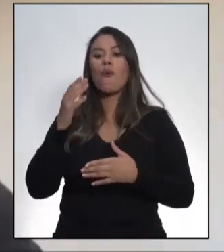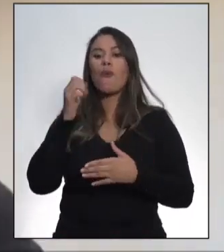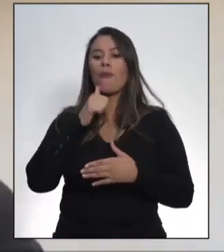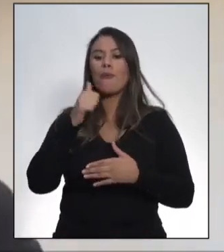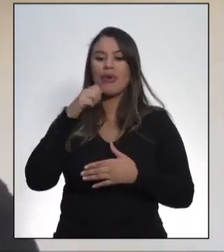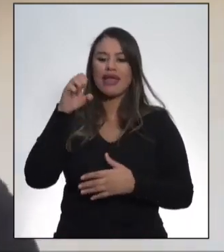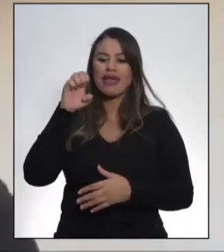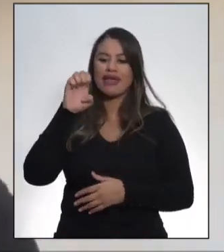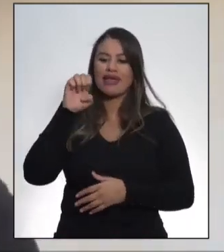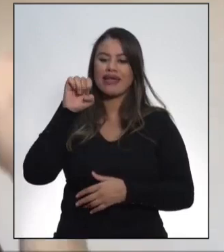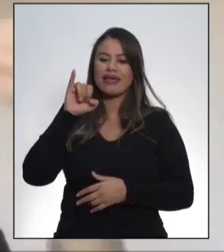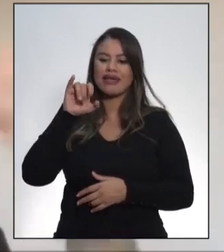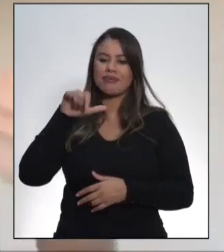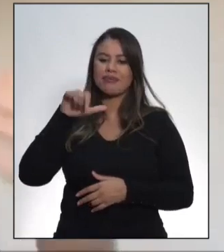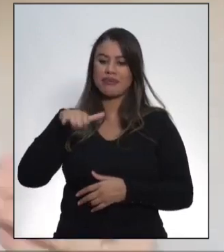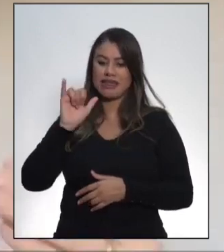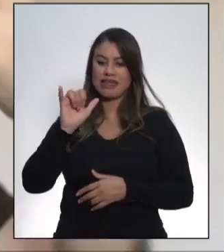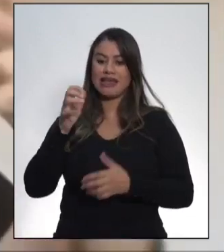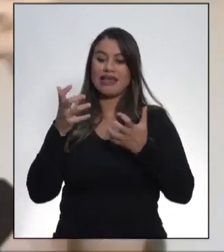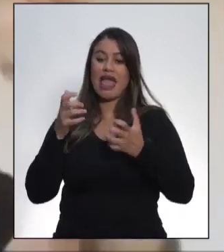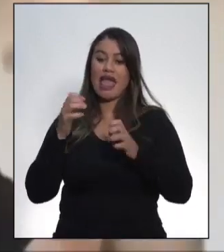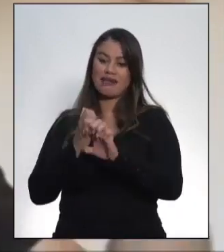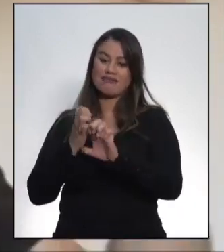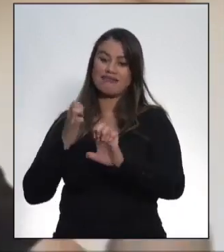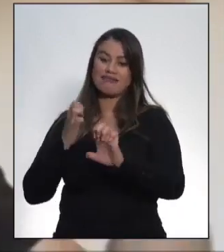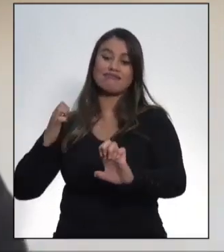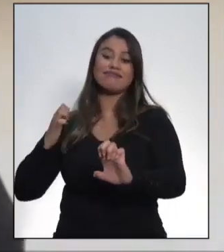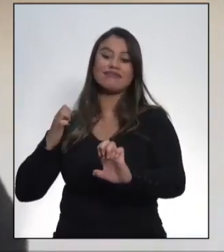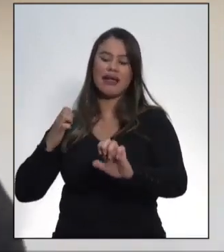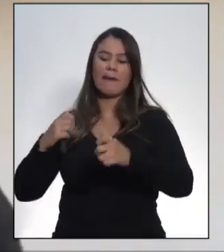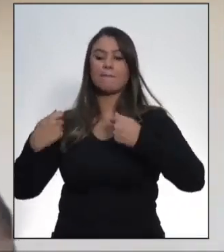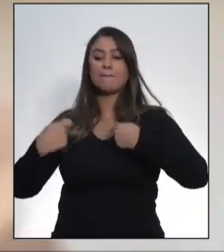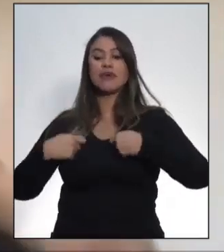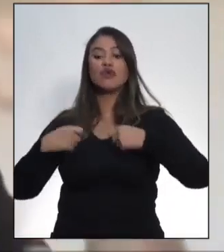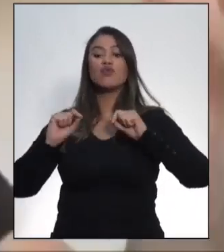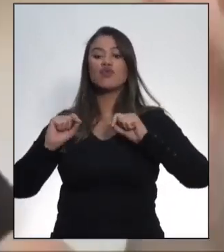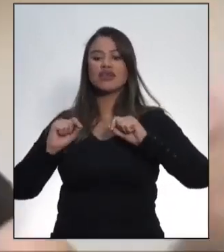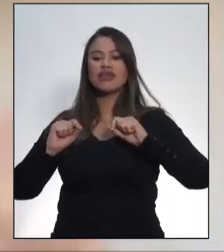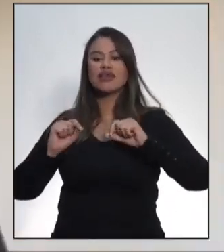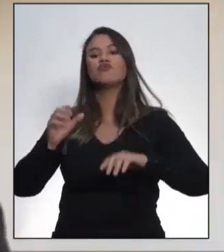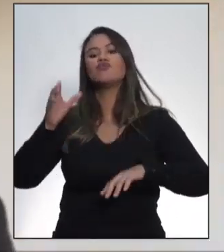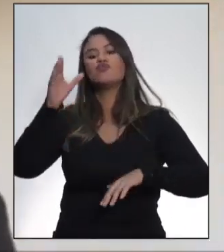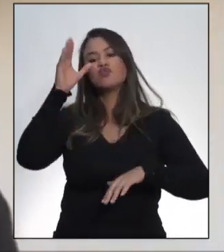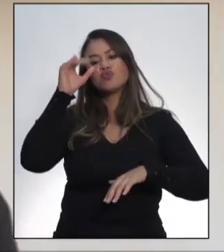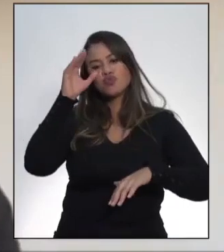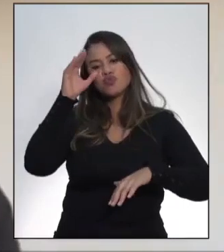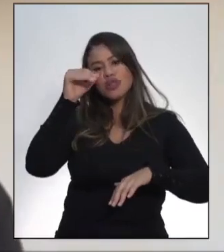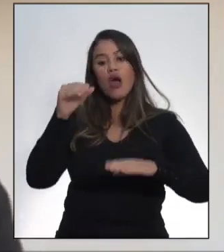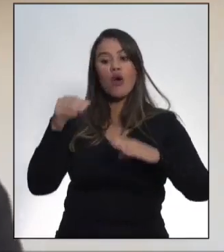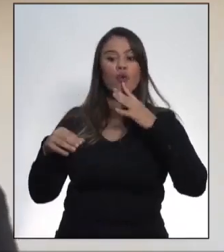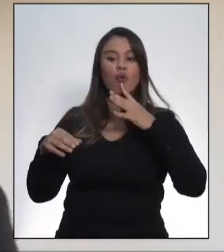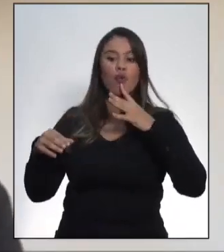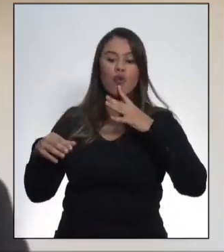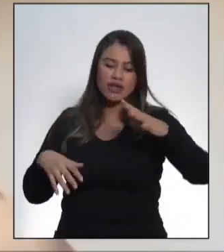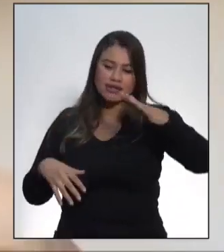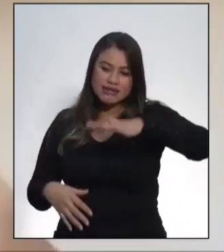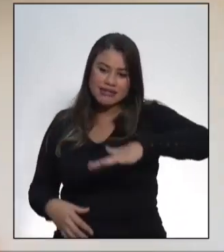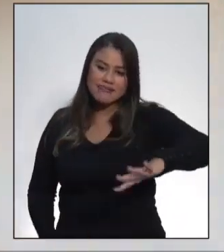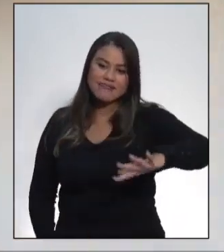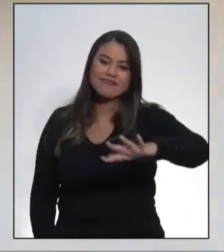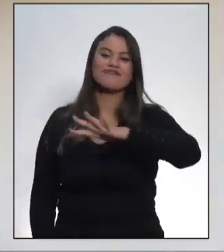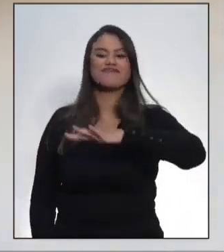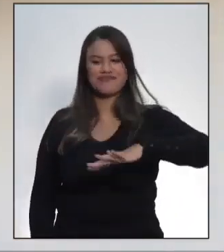engenheira. Tudo começa com a curiosidade, com o conhecimento sobre uma determinada área. Fazer